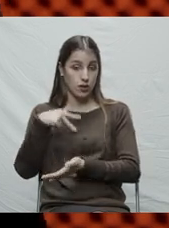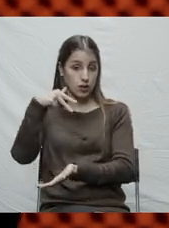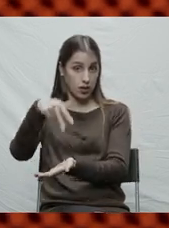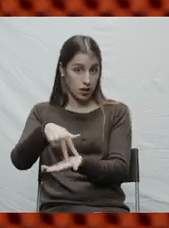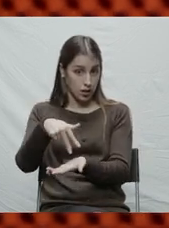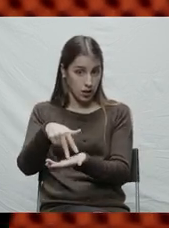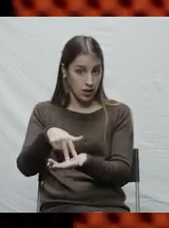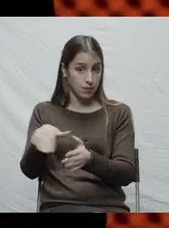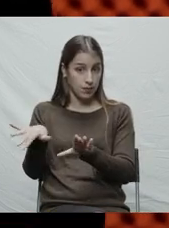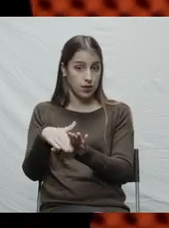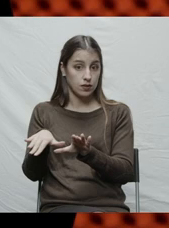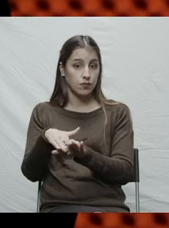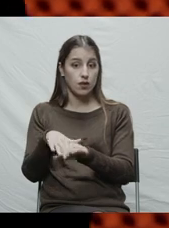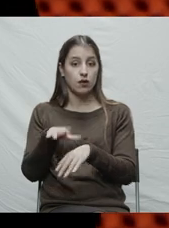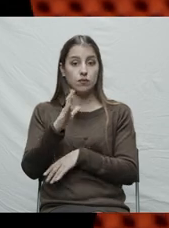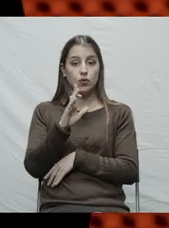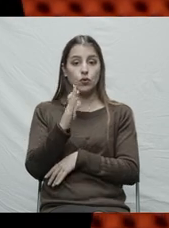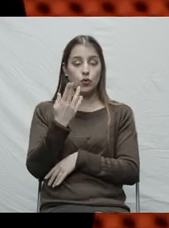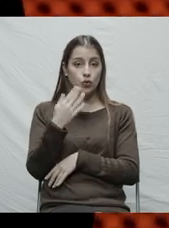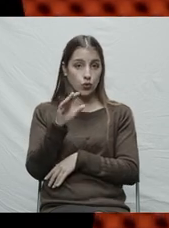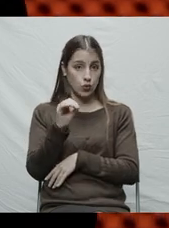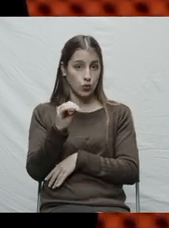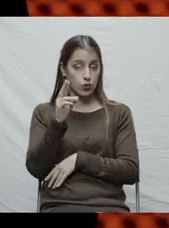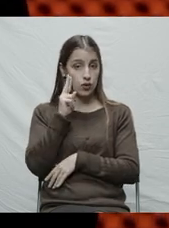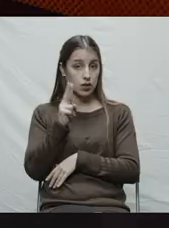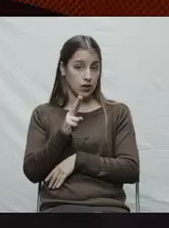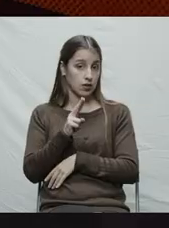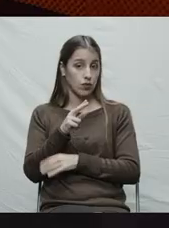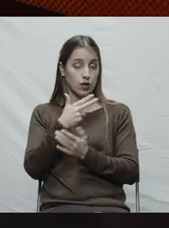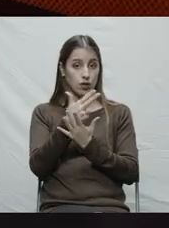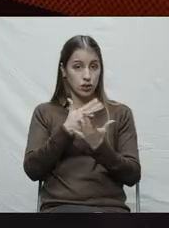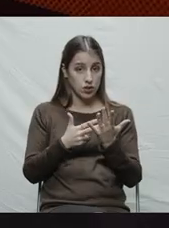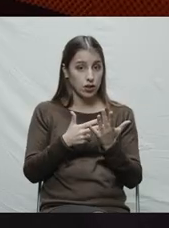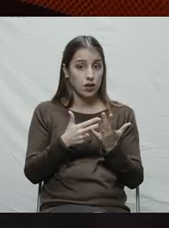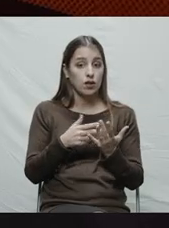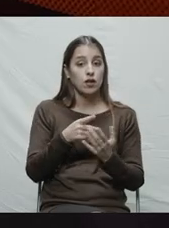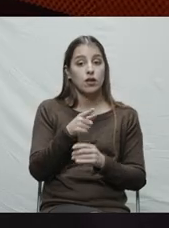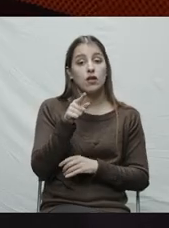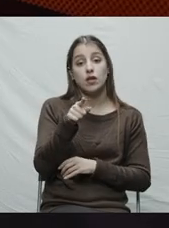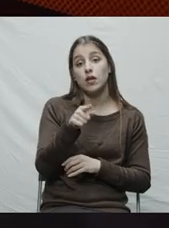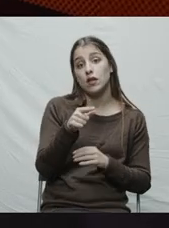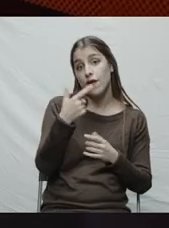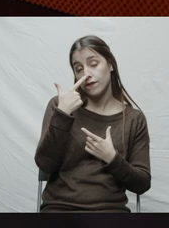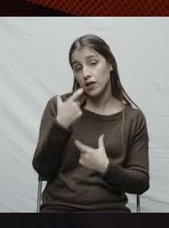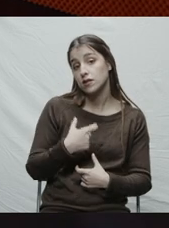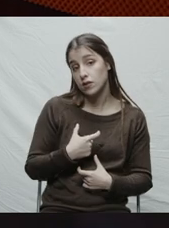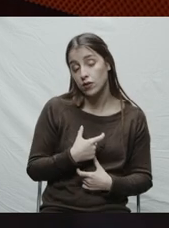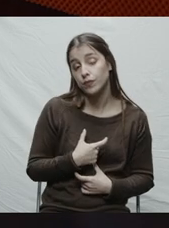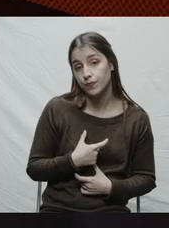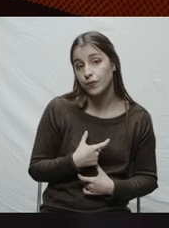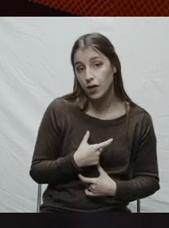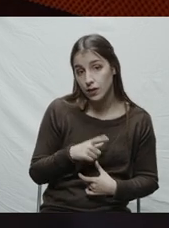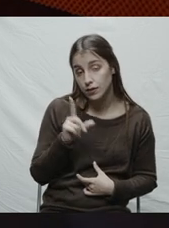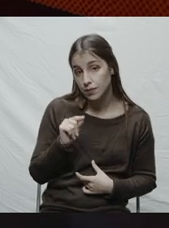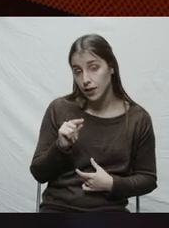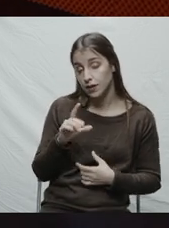vezes até mais forte no Hugo, ou seja, essa questão de ele estar na direção artística e encenação, e ele é muito físico, é bastante físico e também